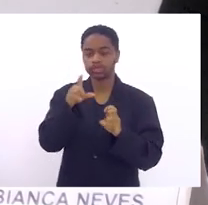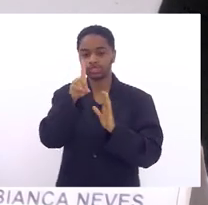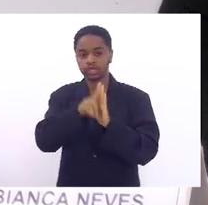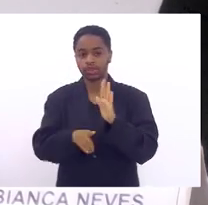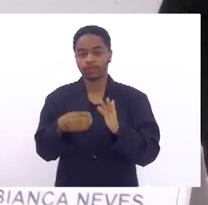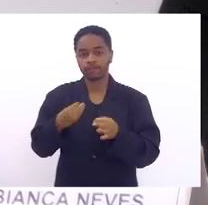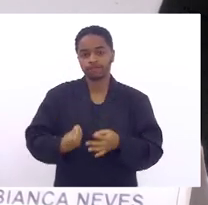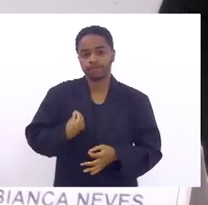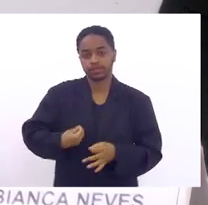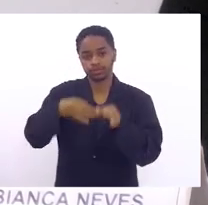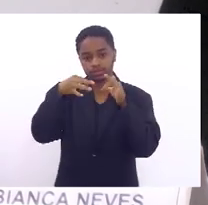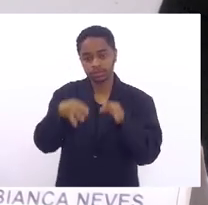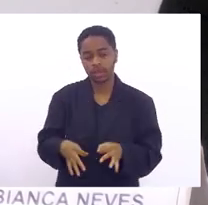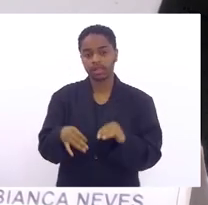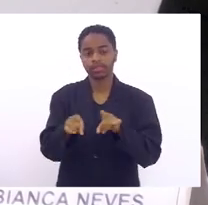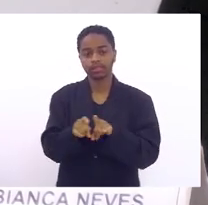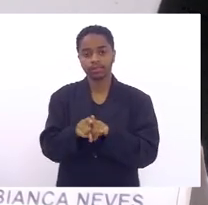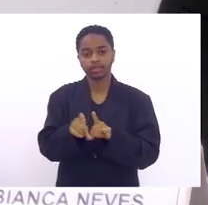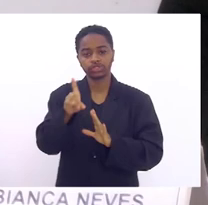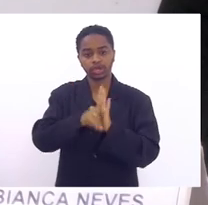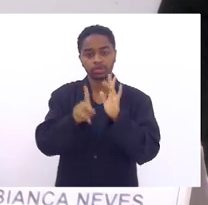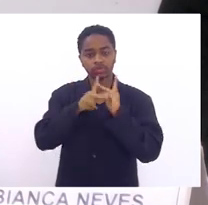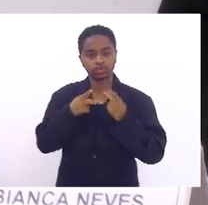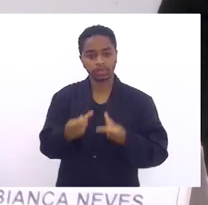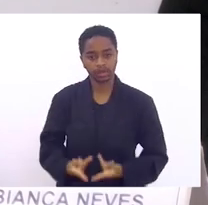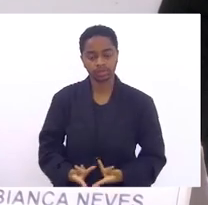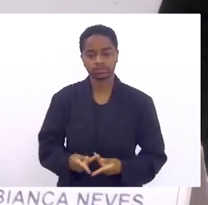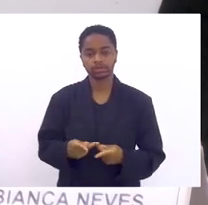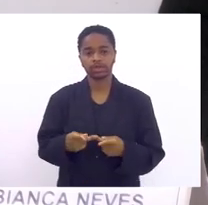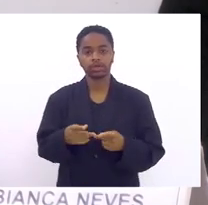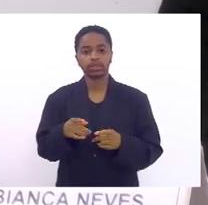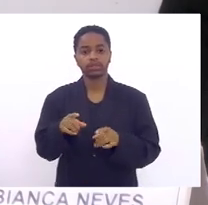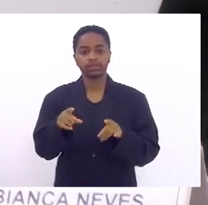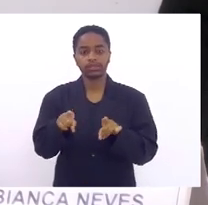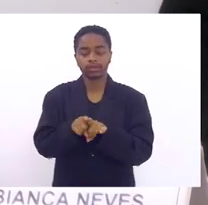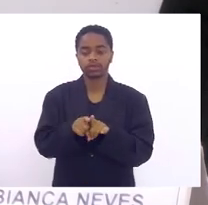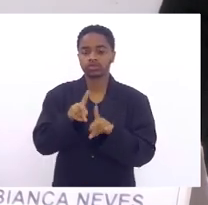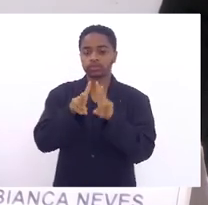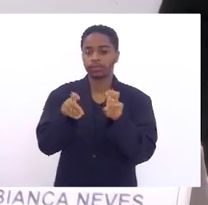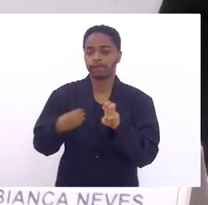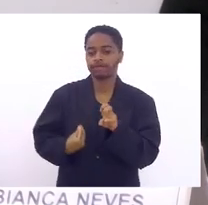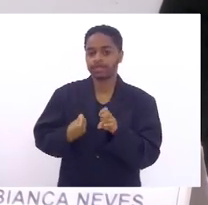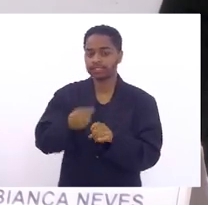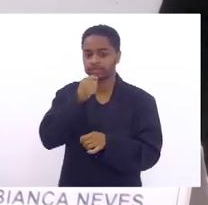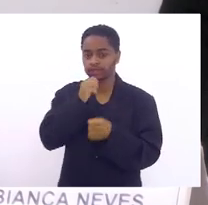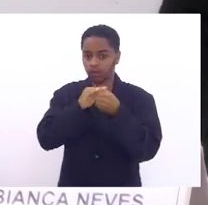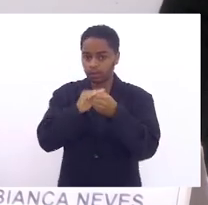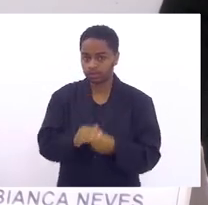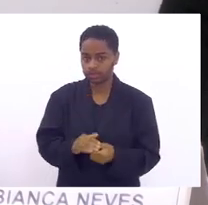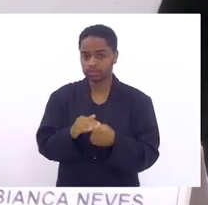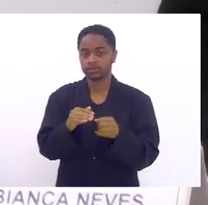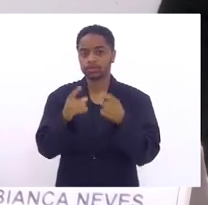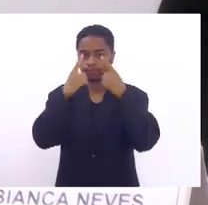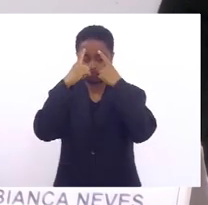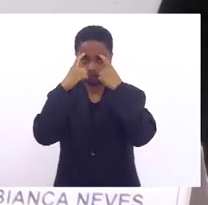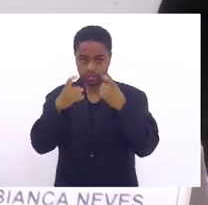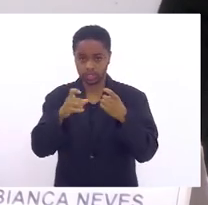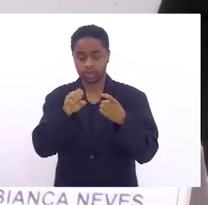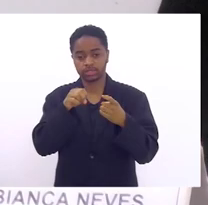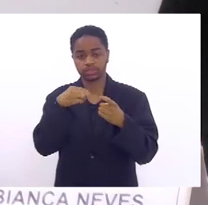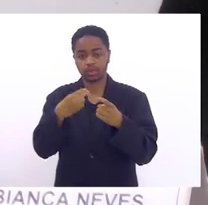Humanos sexuais e reprodutivos de uma vida sem opressão discriminação violências ou violações